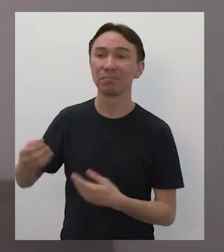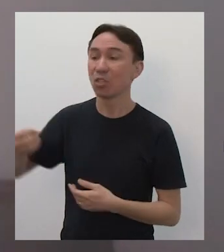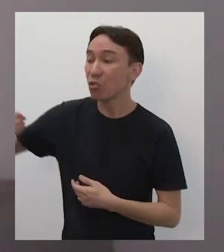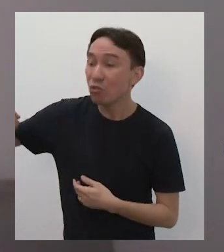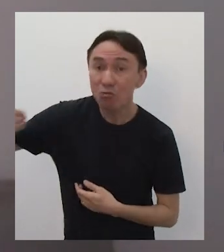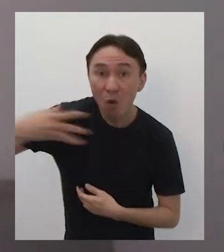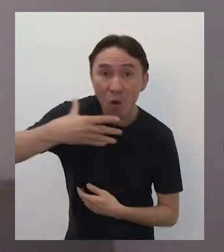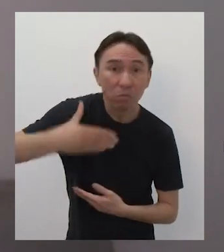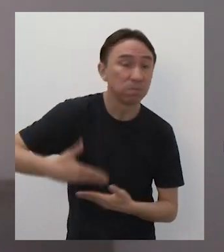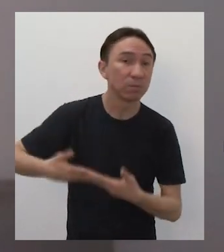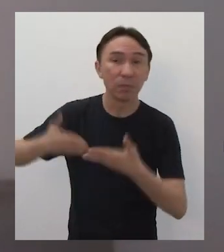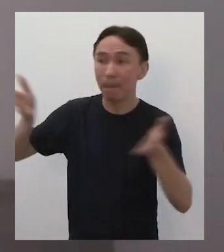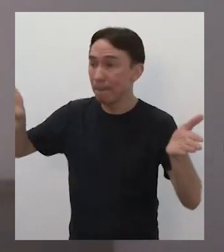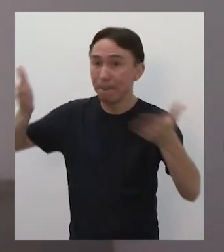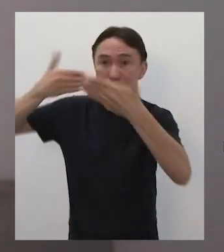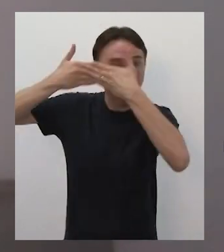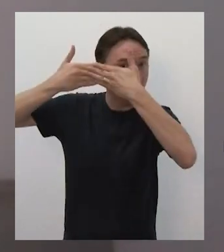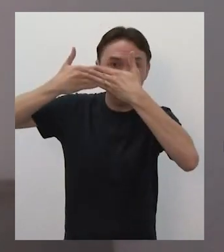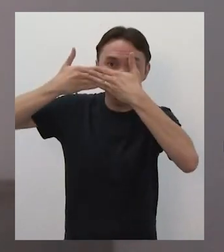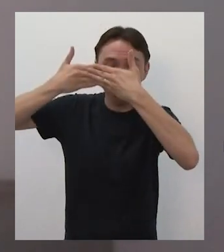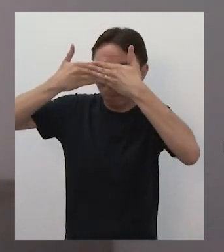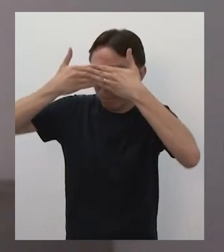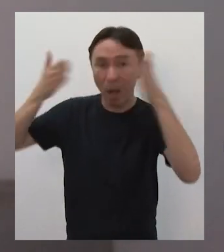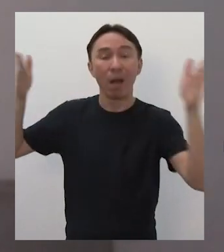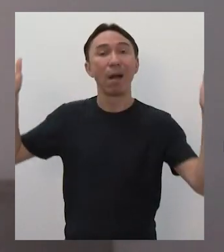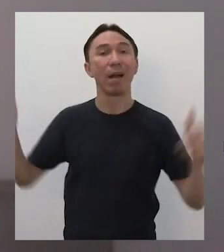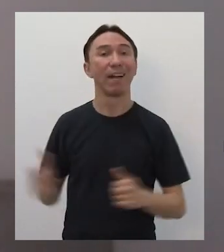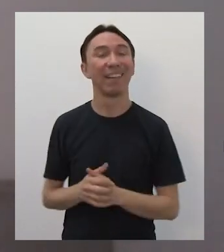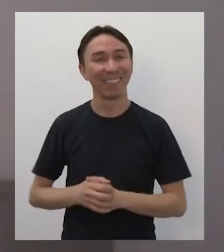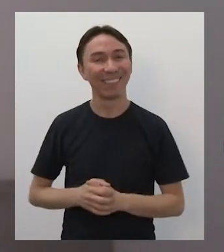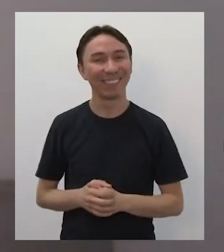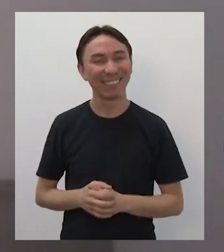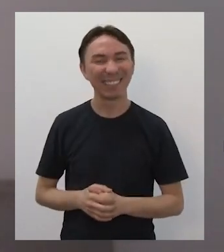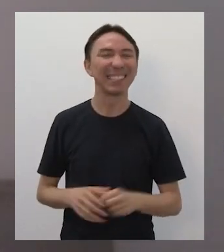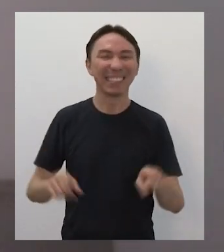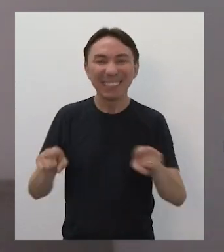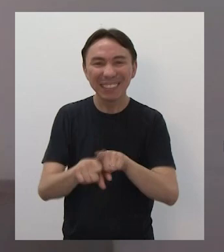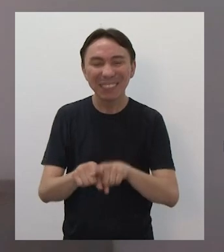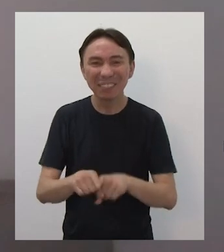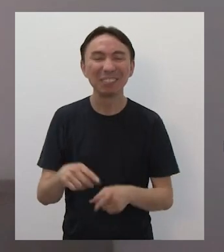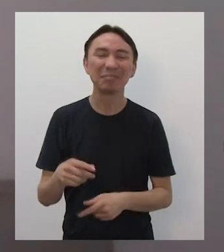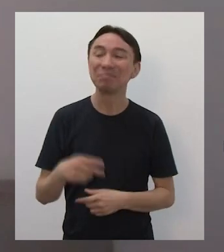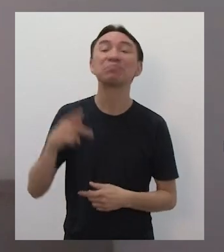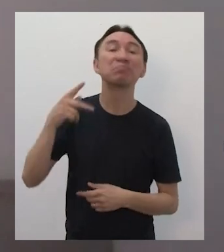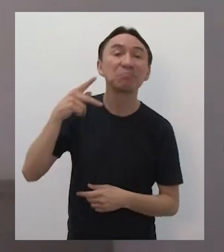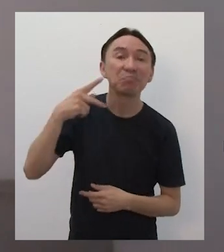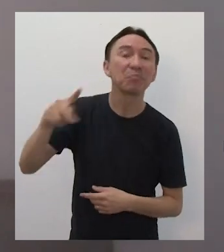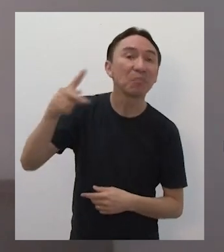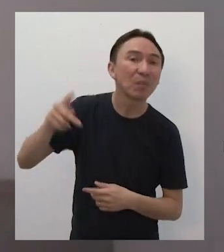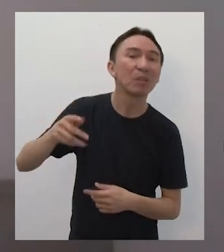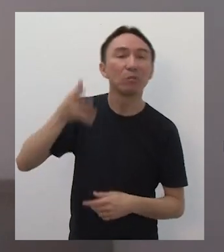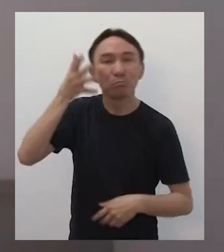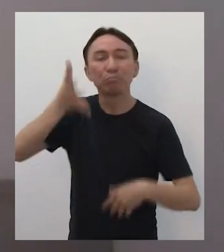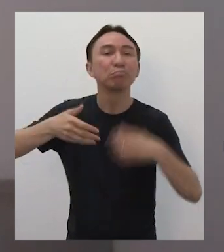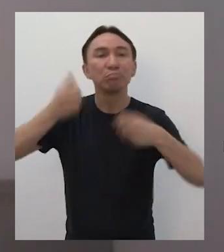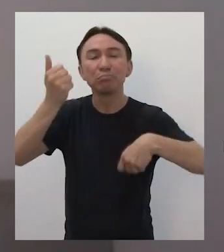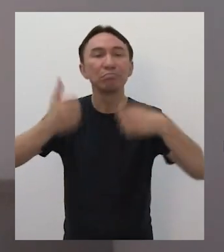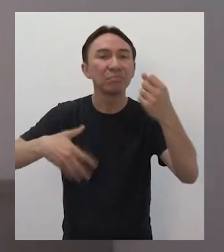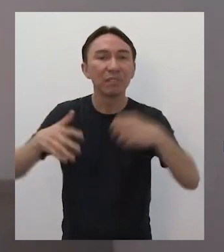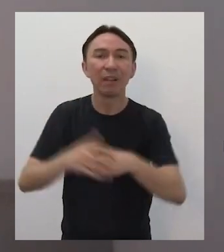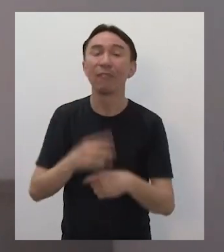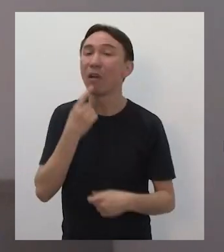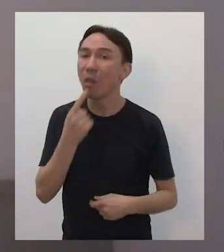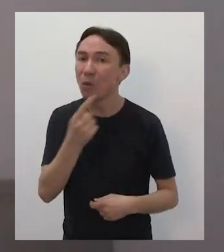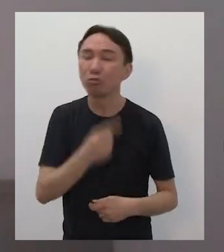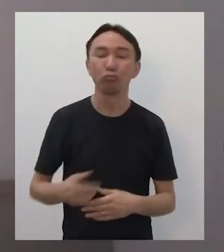E, além disso, e como a Tânia também destacou, foi muito legal a tua fala sobre a zona de conforto, que é